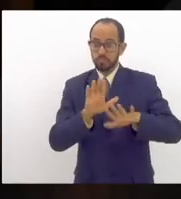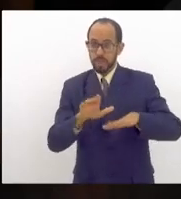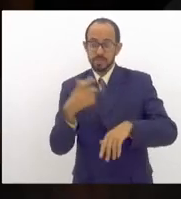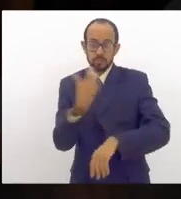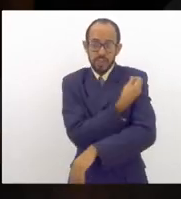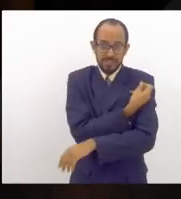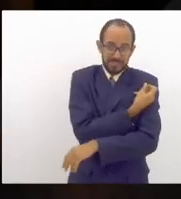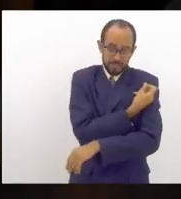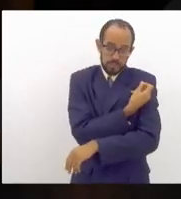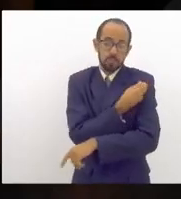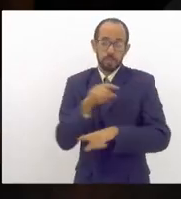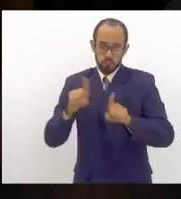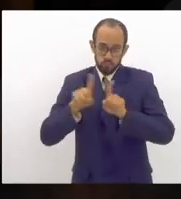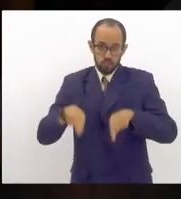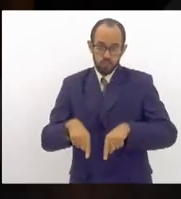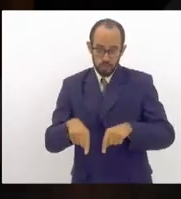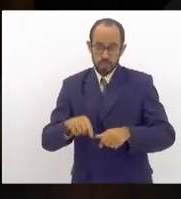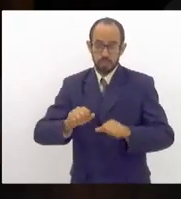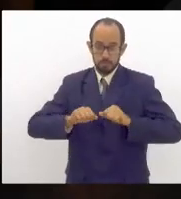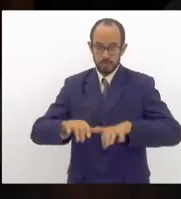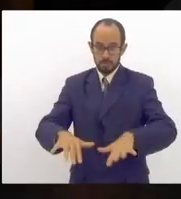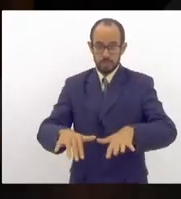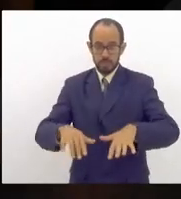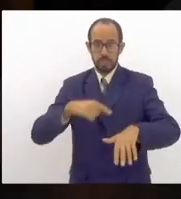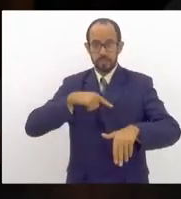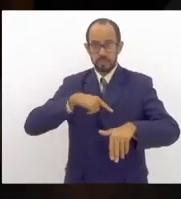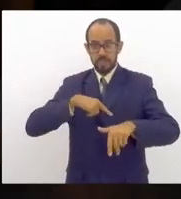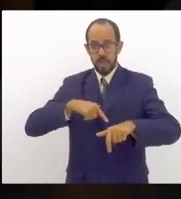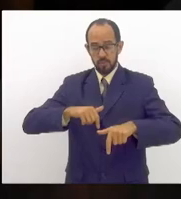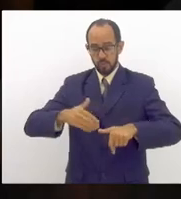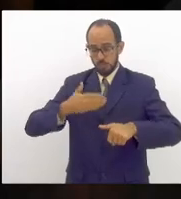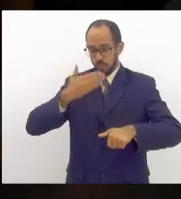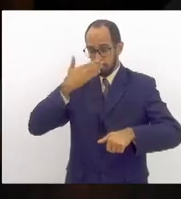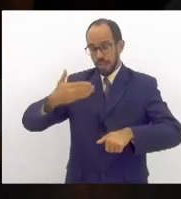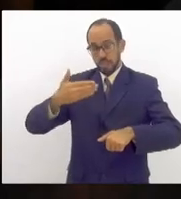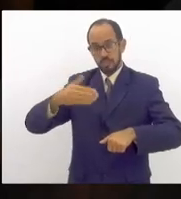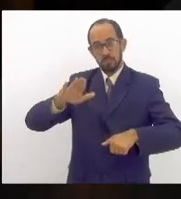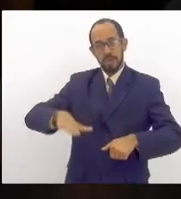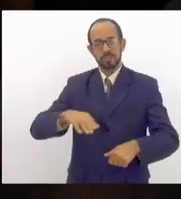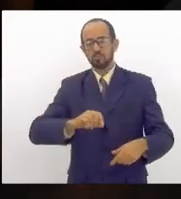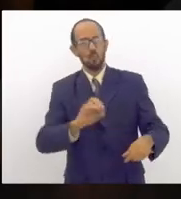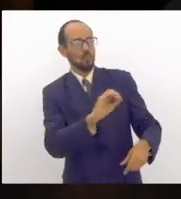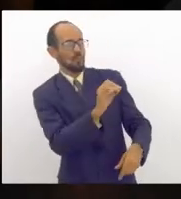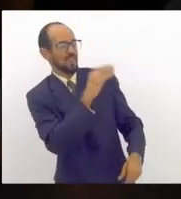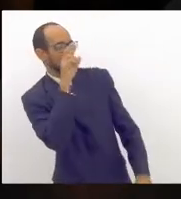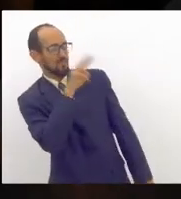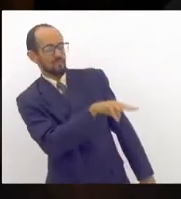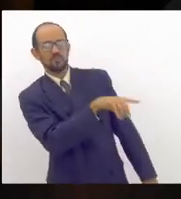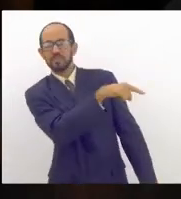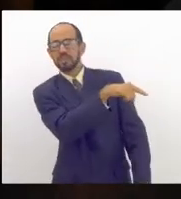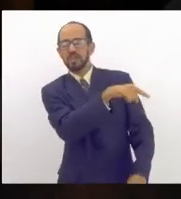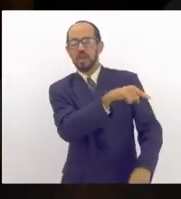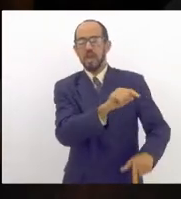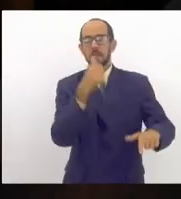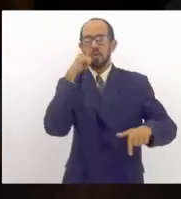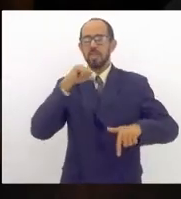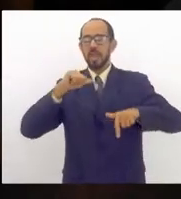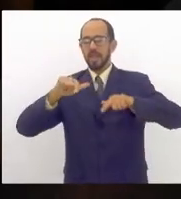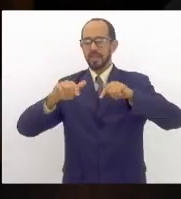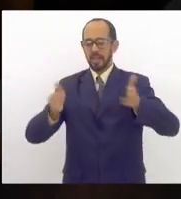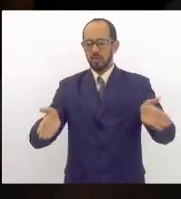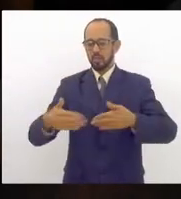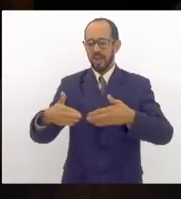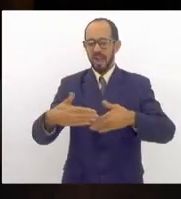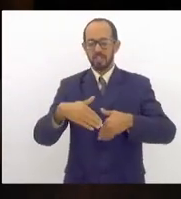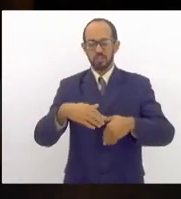trabalhadores na época da pandemia porque estavam na linha de frente mas eles eram invisíveis o trabalhador essa mulher que tava lá no caixa ninguém nem olha